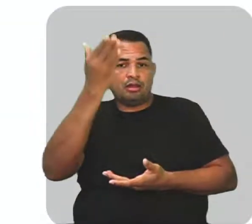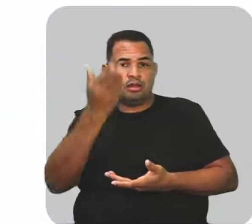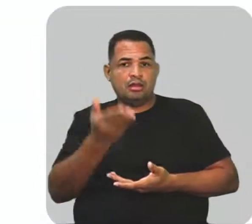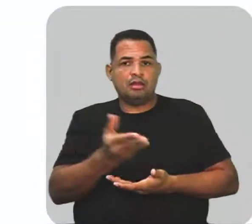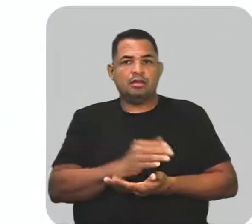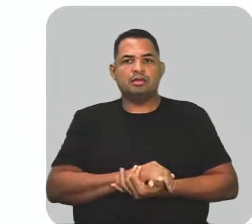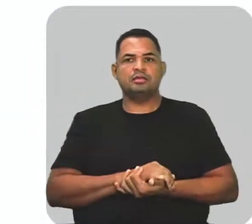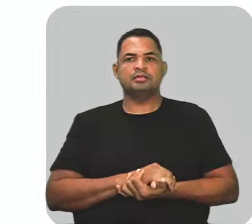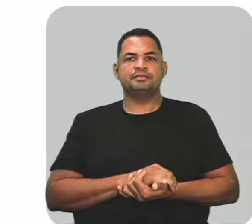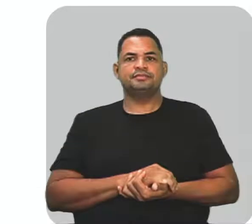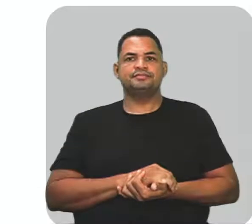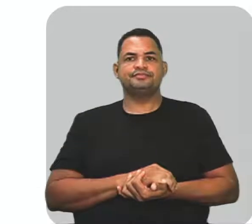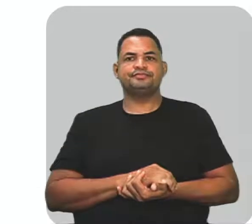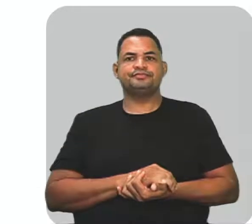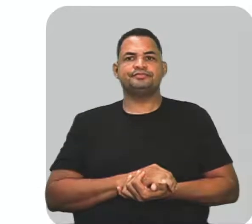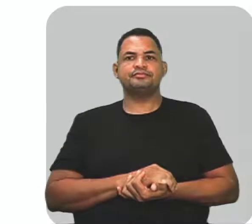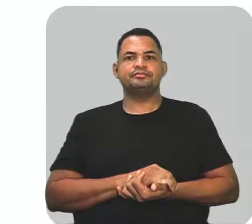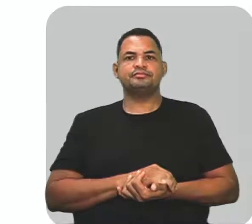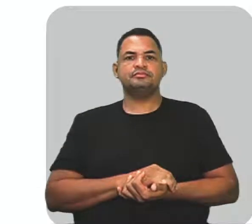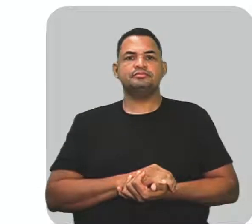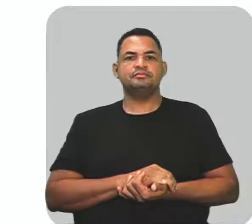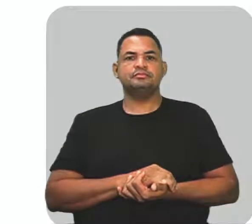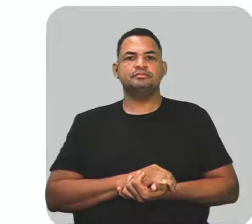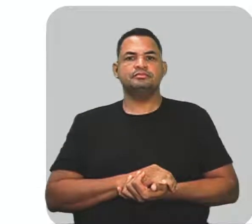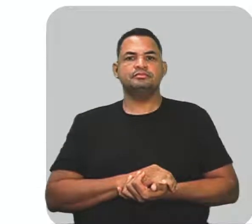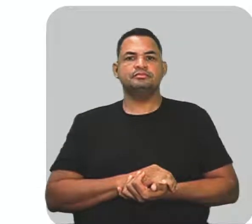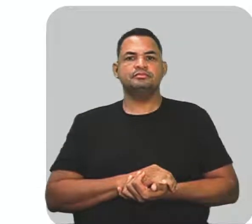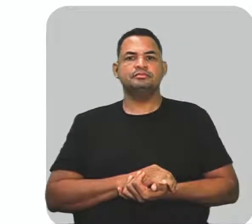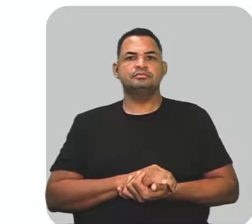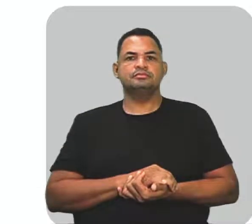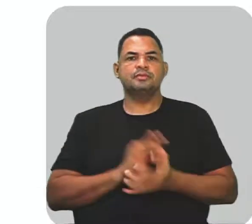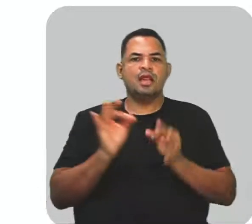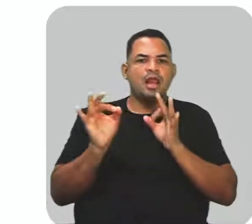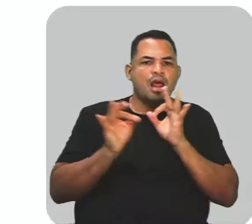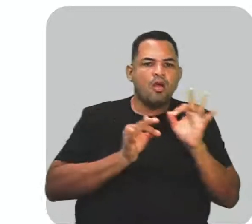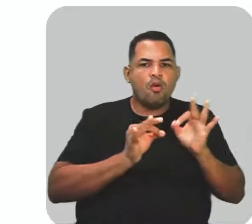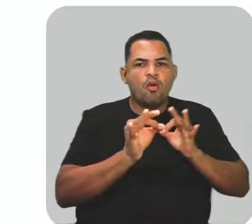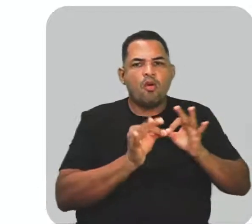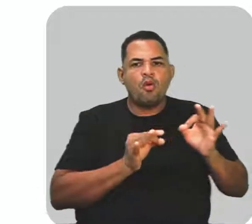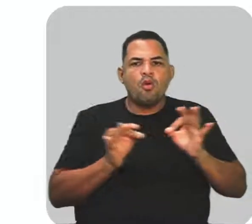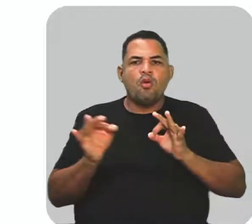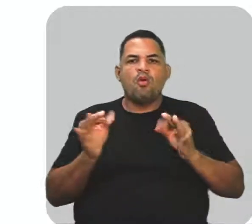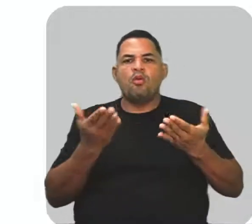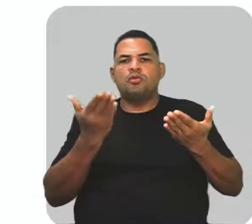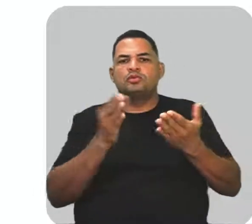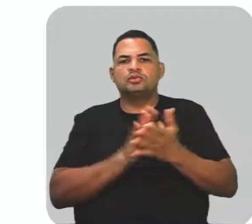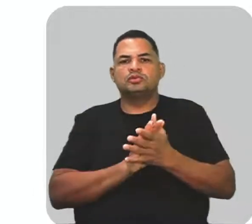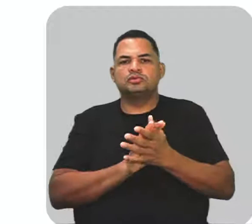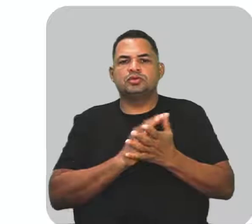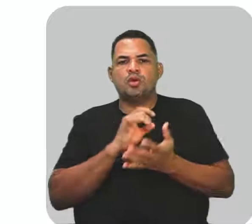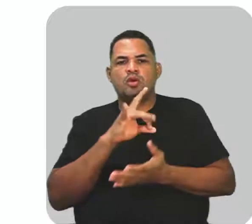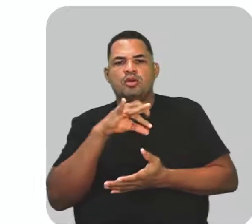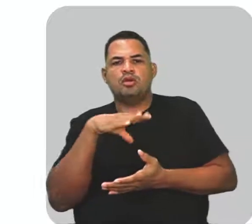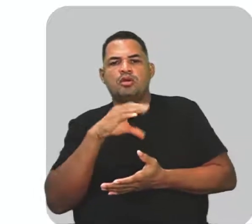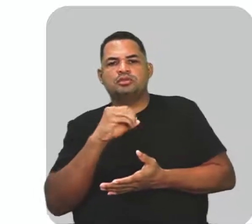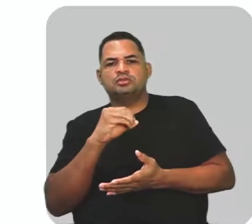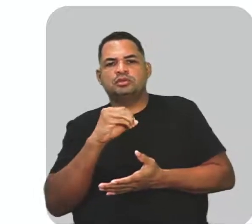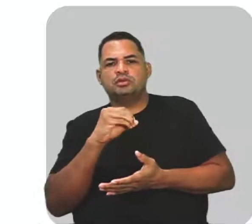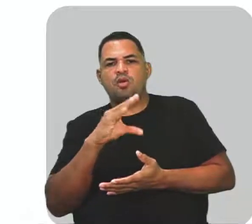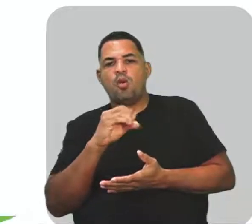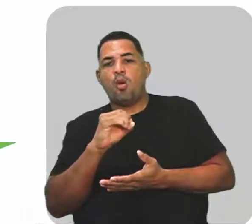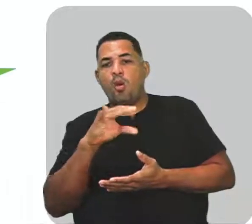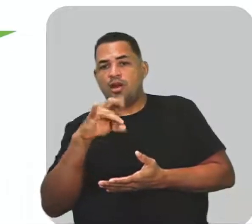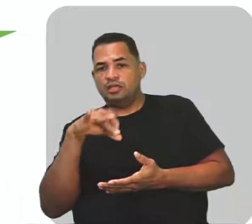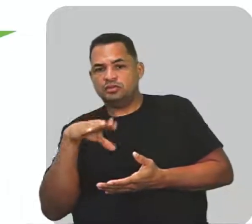Então, ele se constrói aí, né, a partir de frases organizadas em oração ou